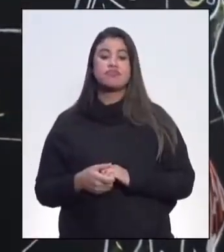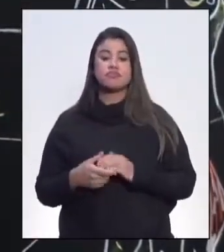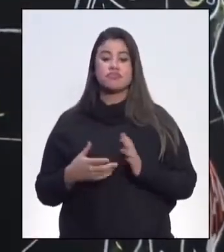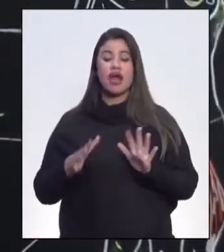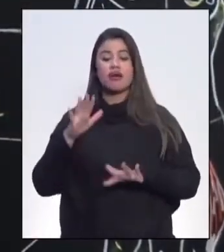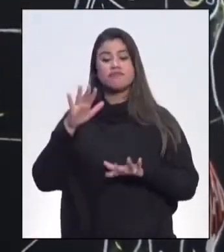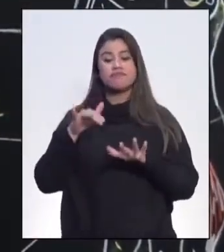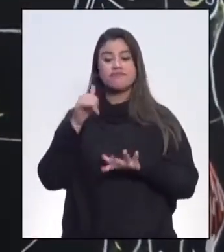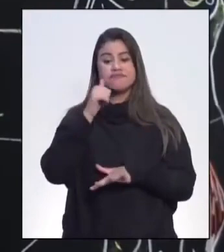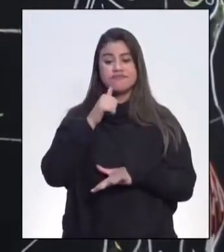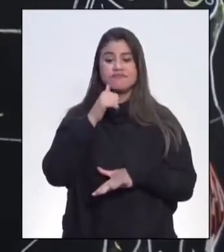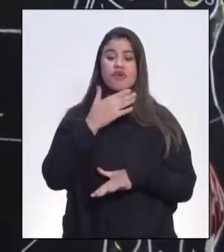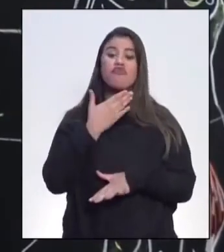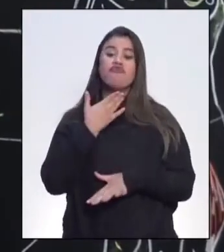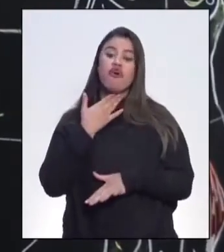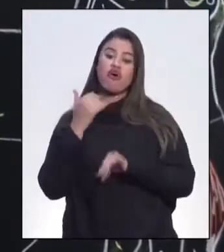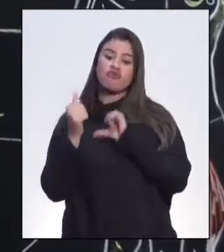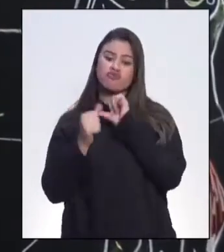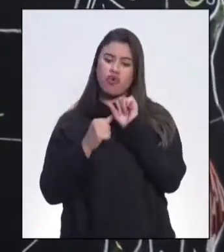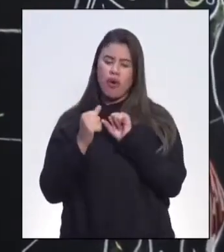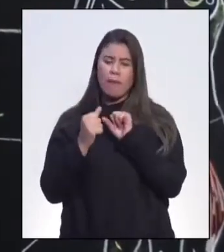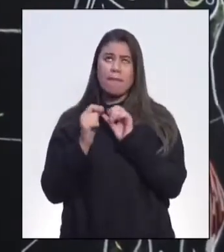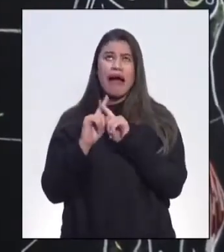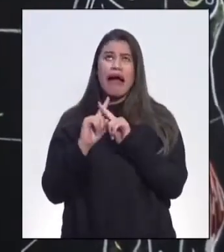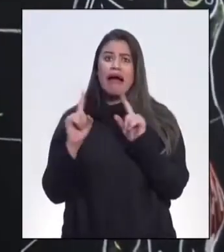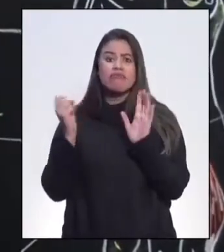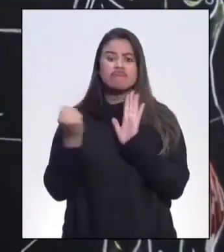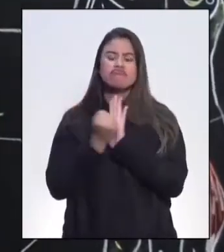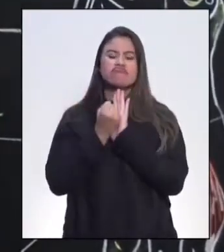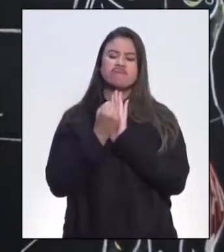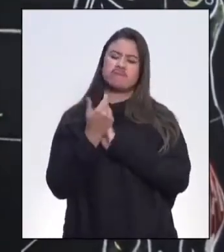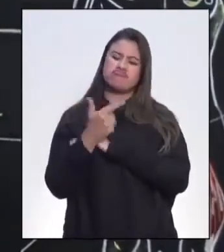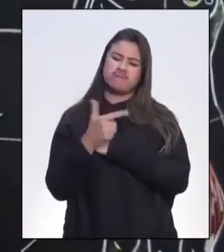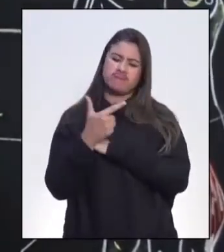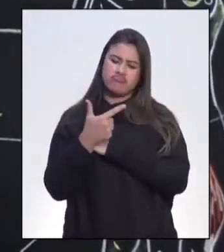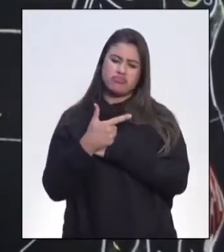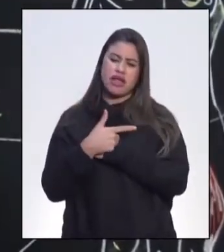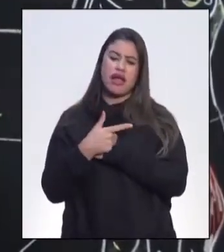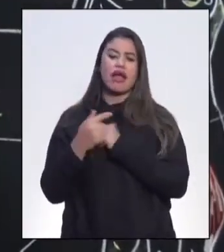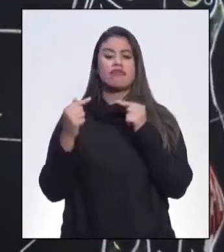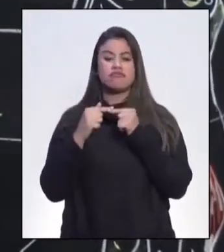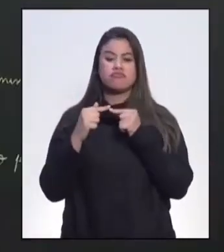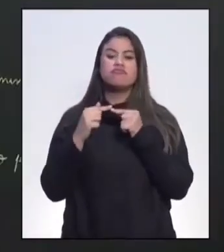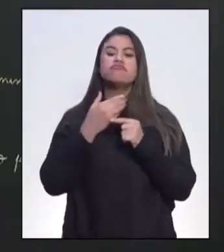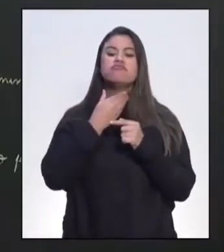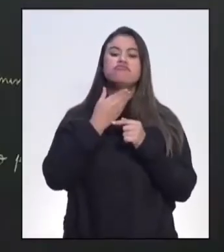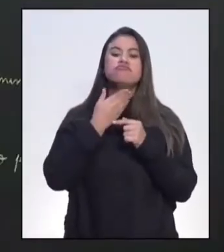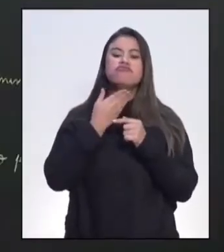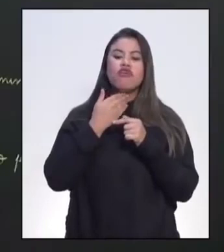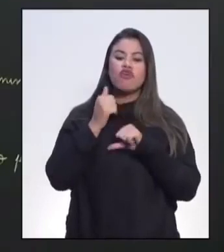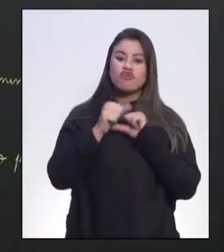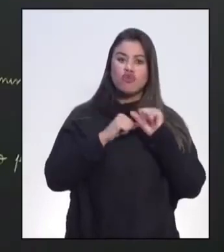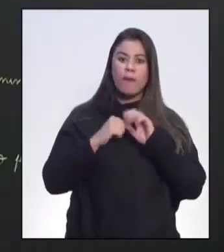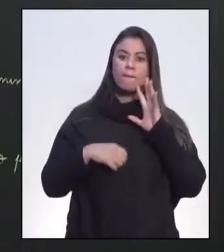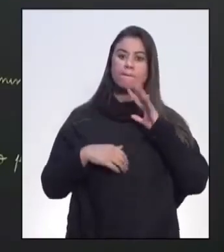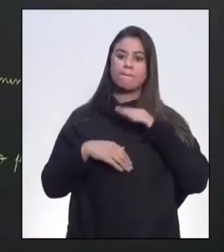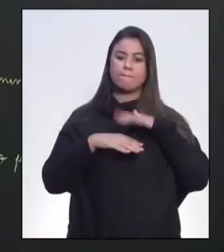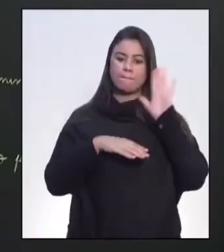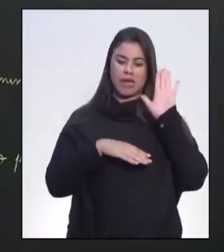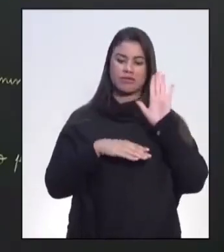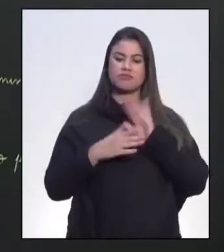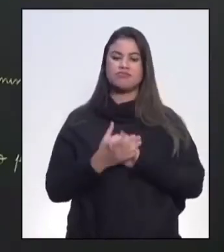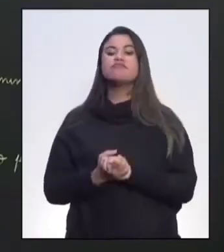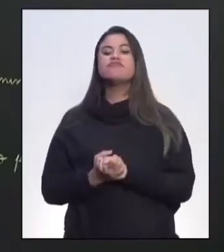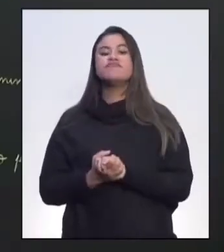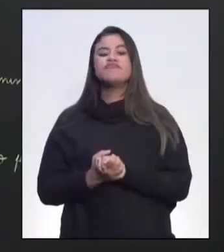de voz, mas não é assim algo tão decisivo, tão marcante, como acontece nos meninos. E o crescimento também é